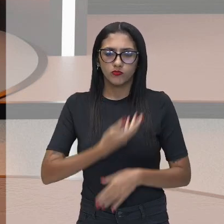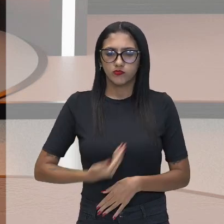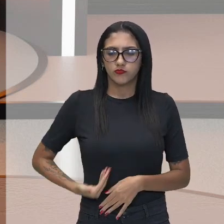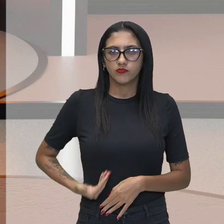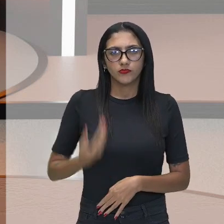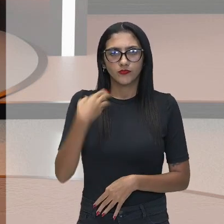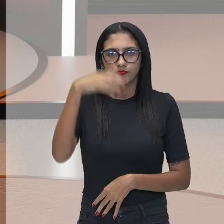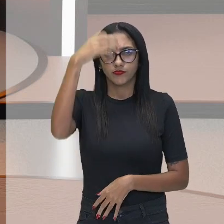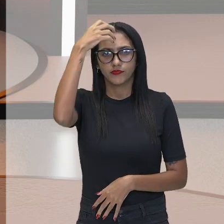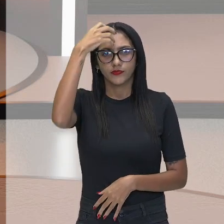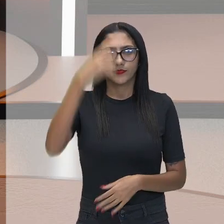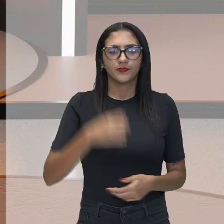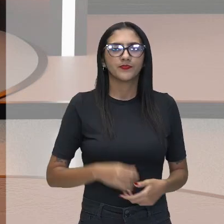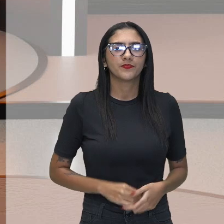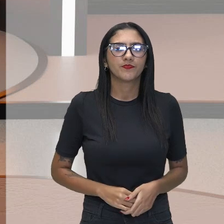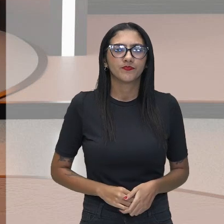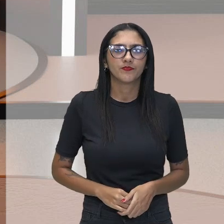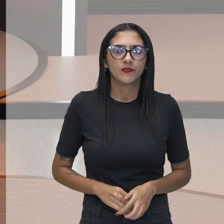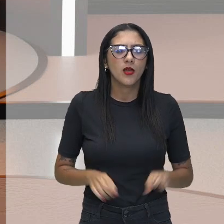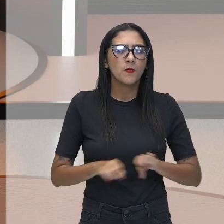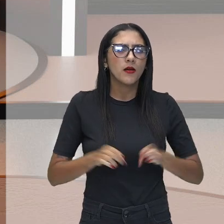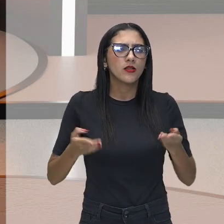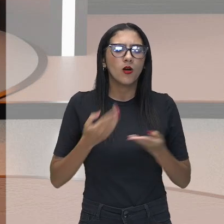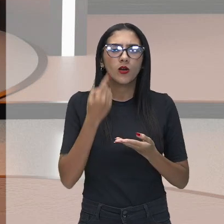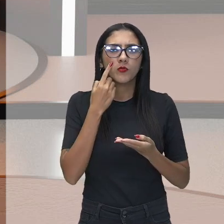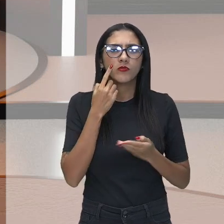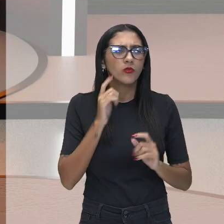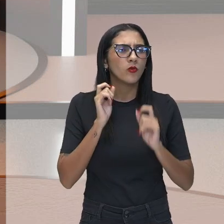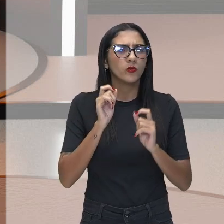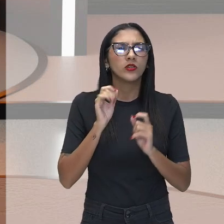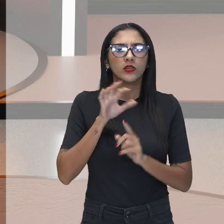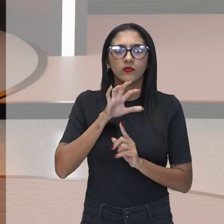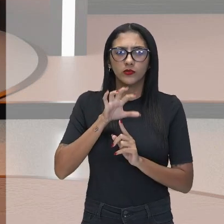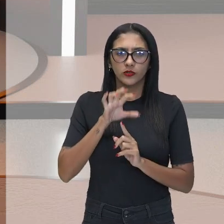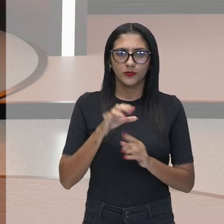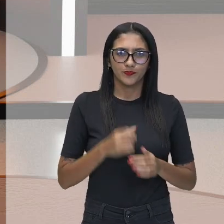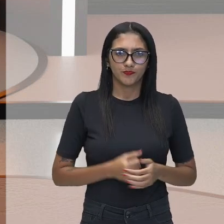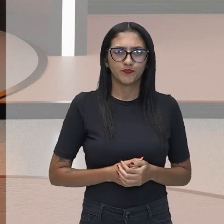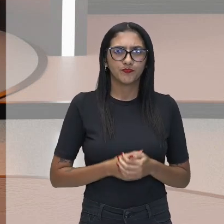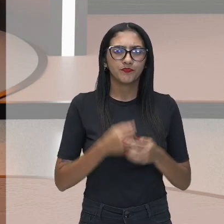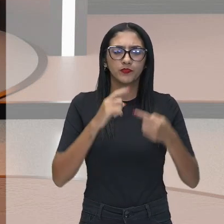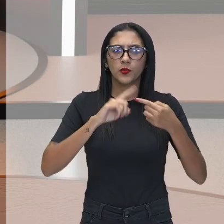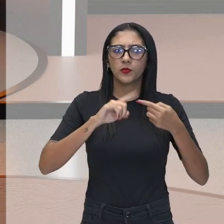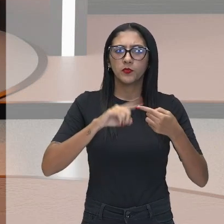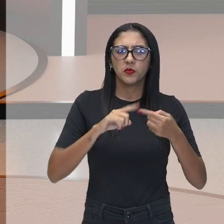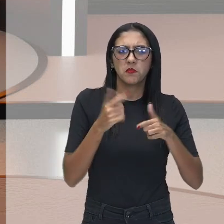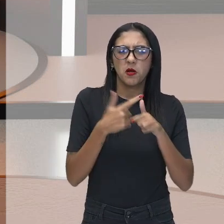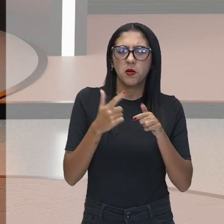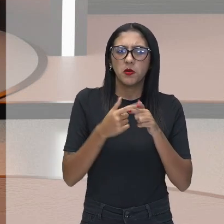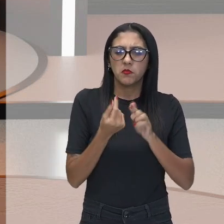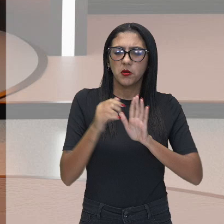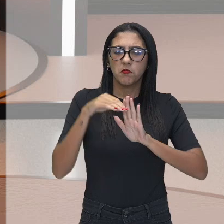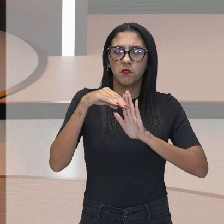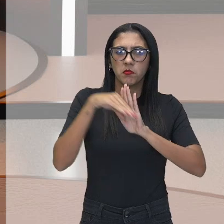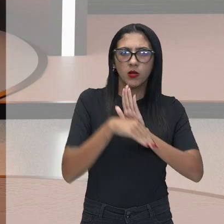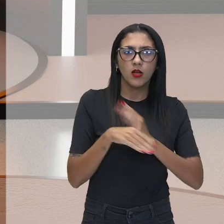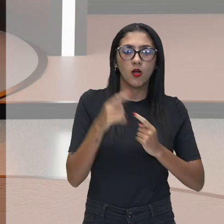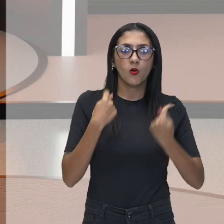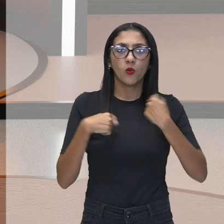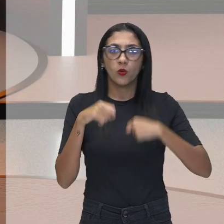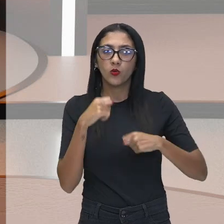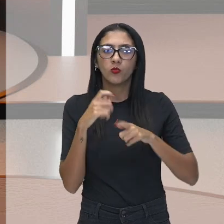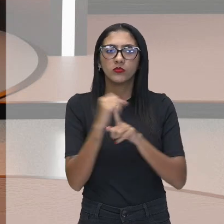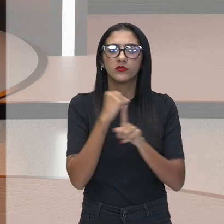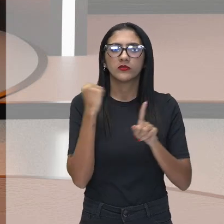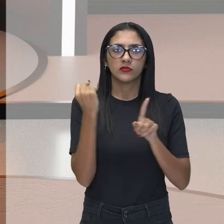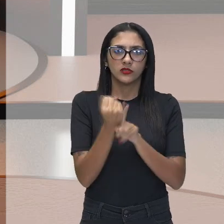vamos continuar falando um pouco mais sobre essas causas. Primeiro nós temos aí crise econômica e social. Por quê? Porque nós vamos ter,